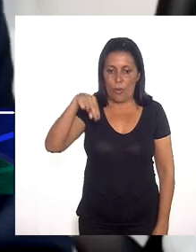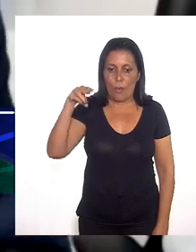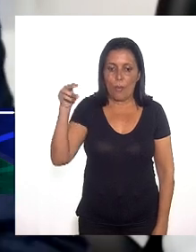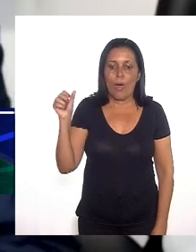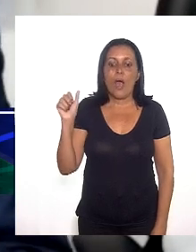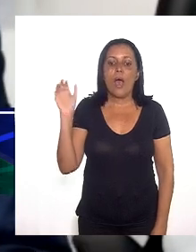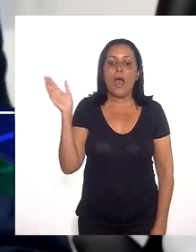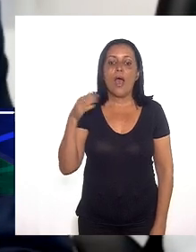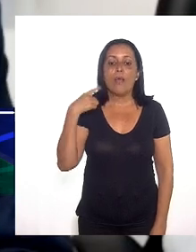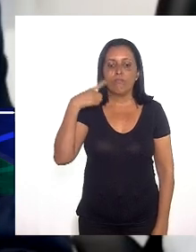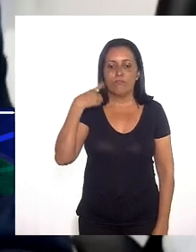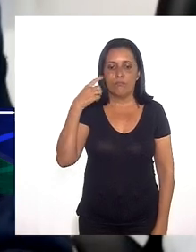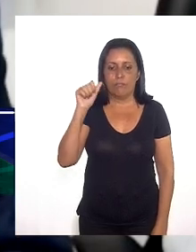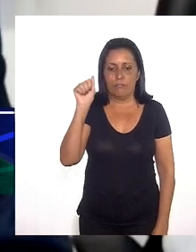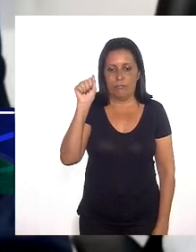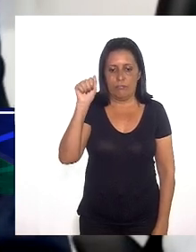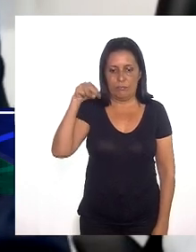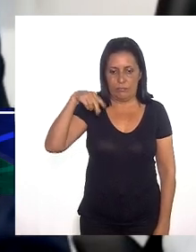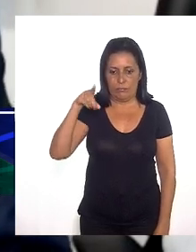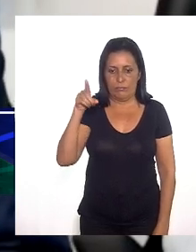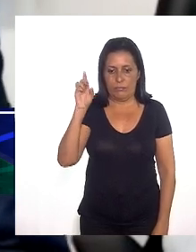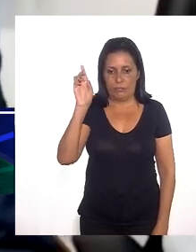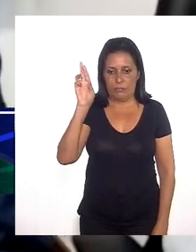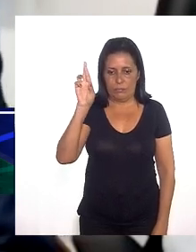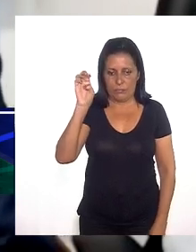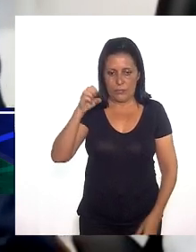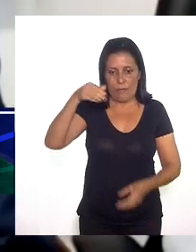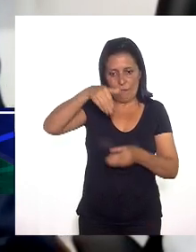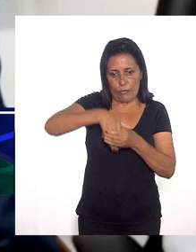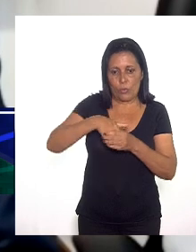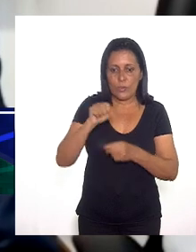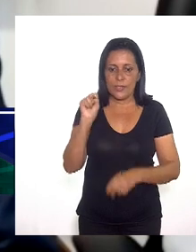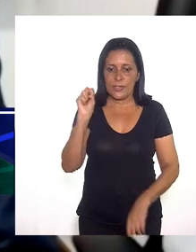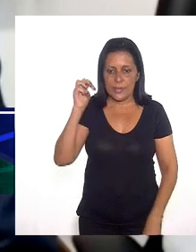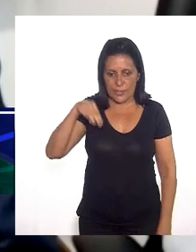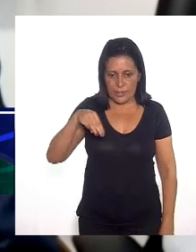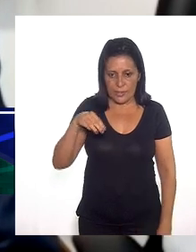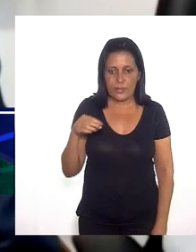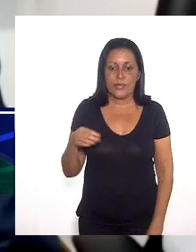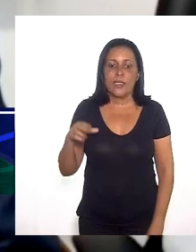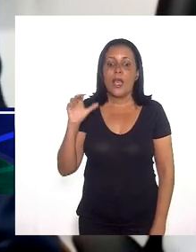Deputado André Ceciliano votou sim. Deputado André Correia.